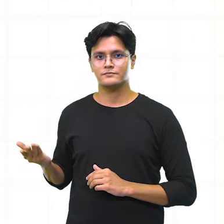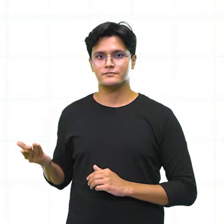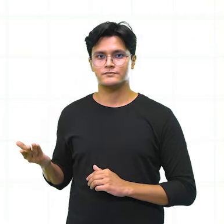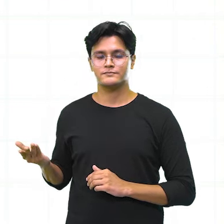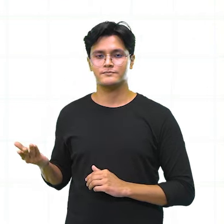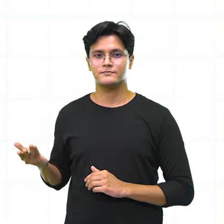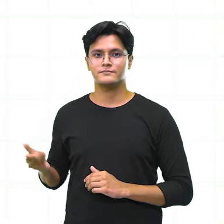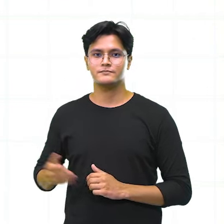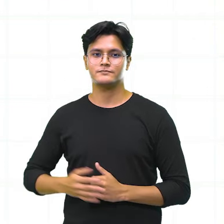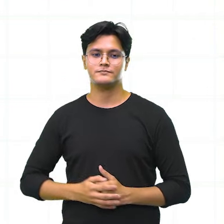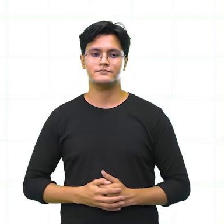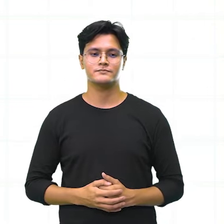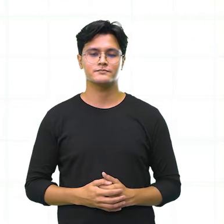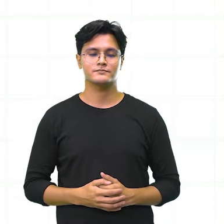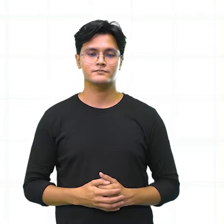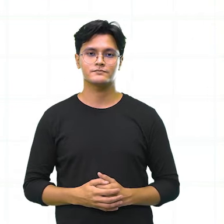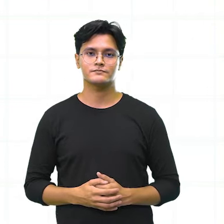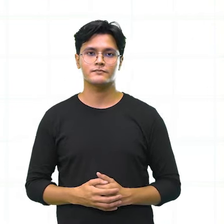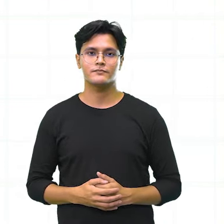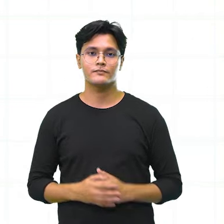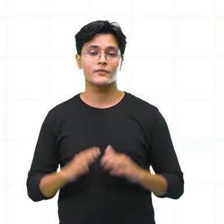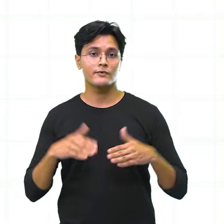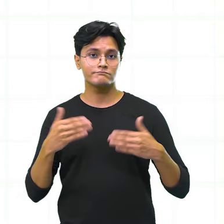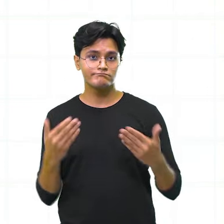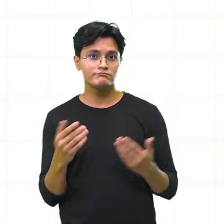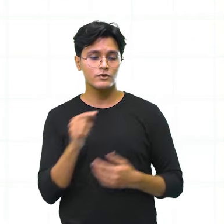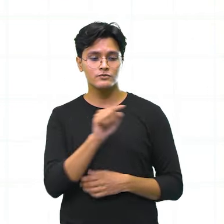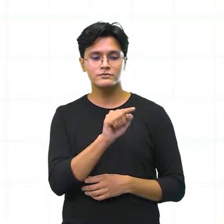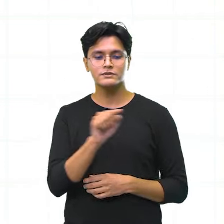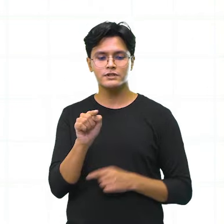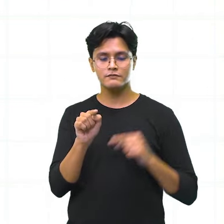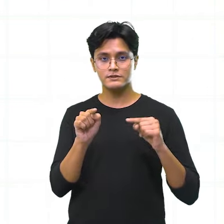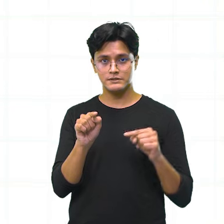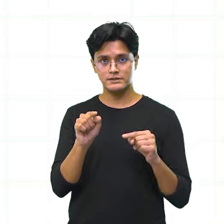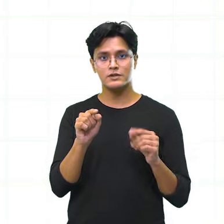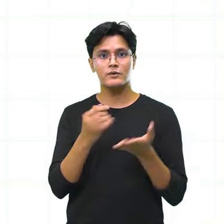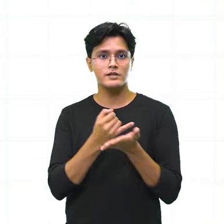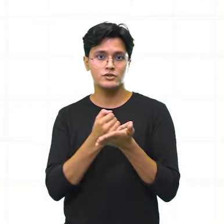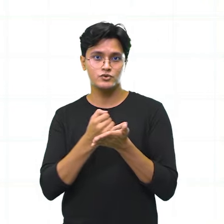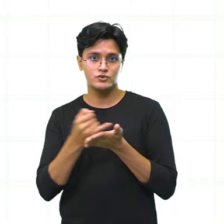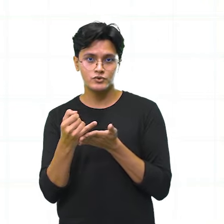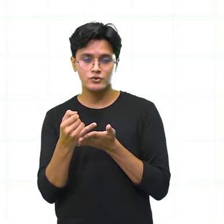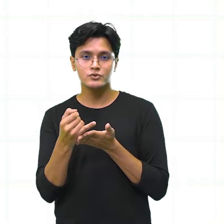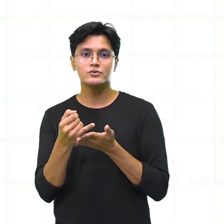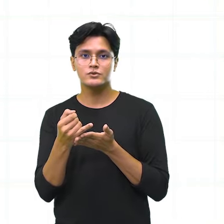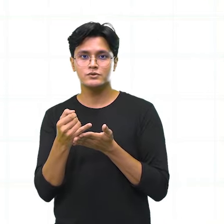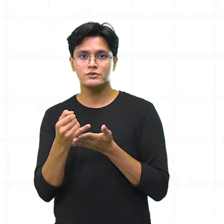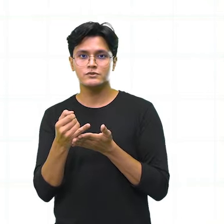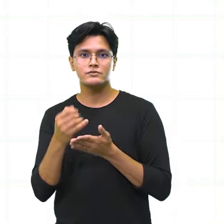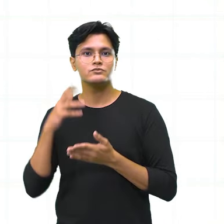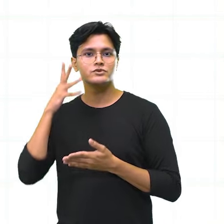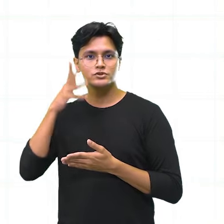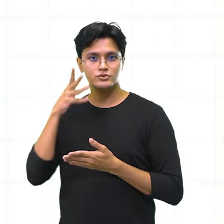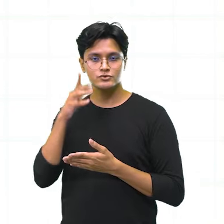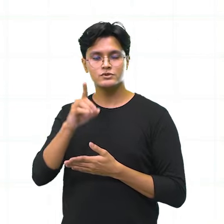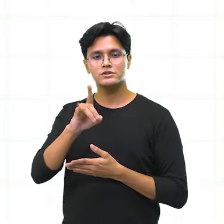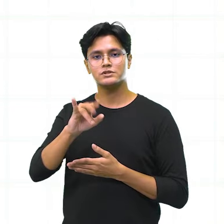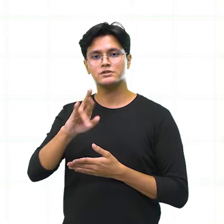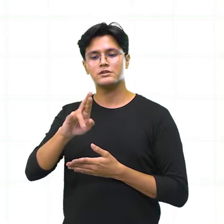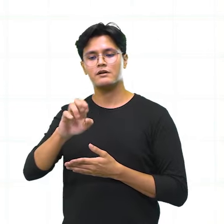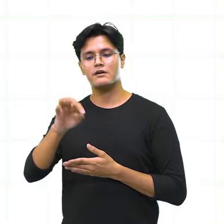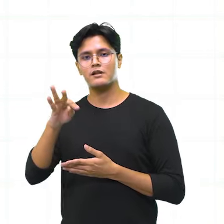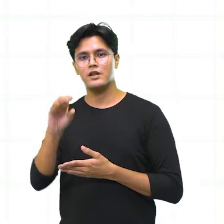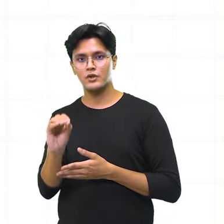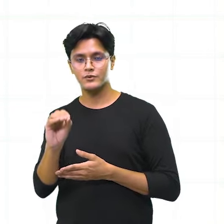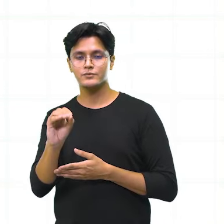Acordei feliz, né? Então, travessão vai introduzir o nosso discurso direto, tá